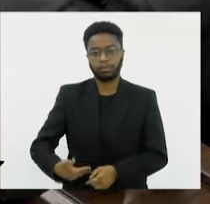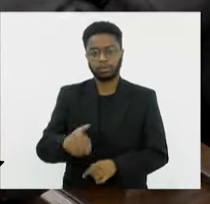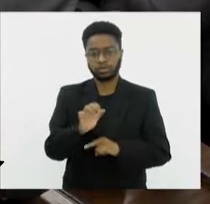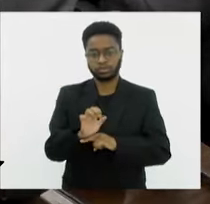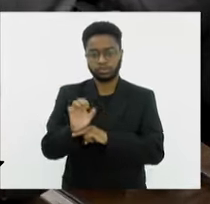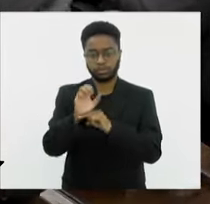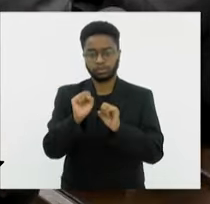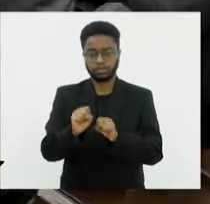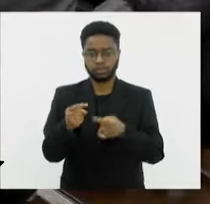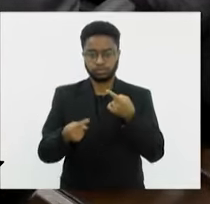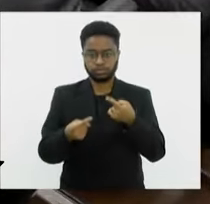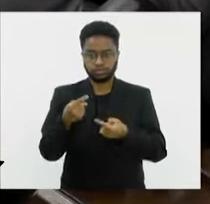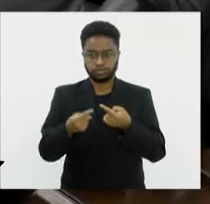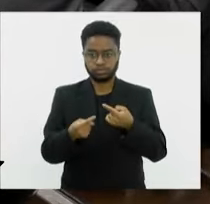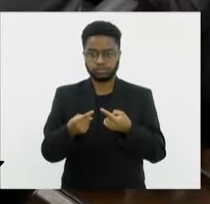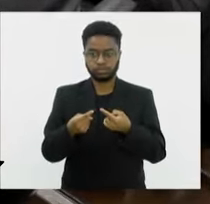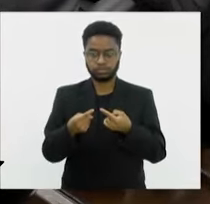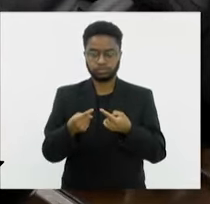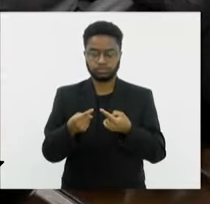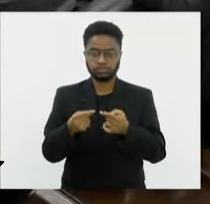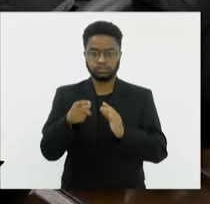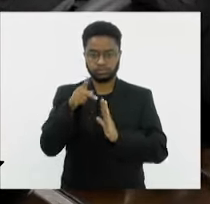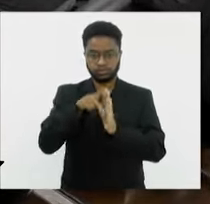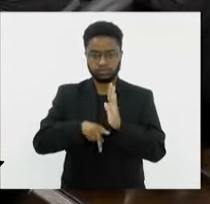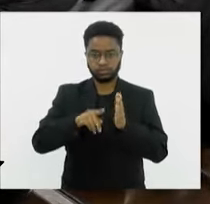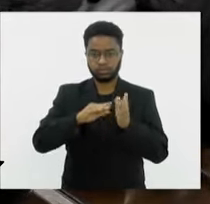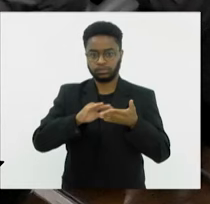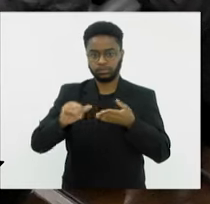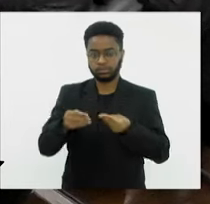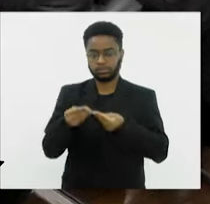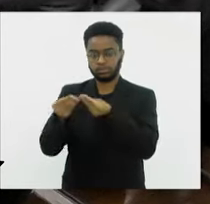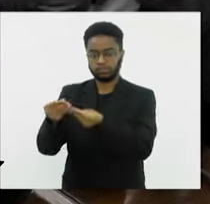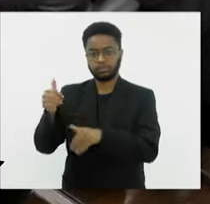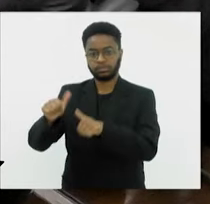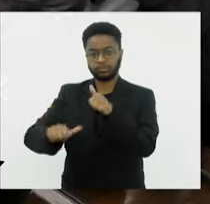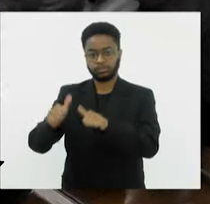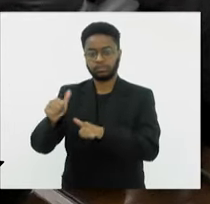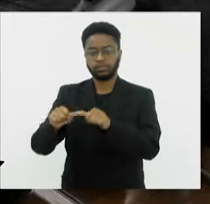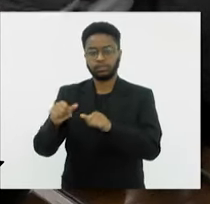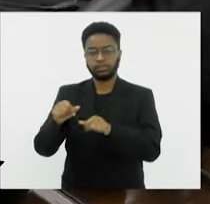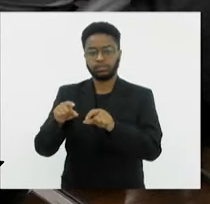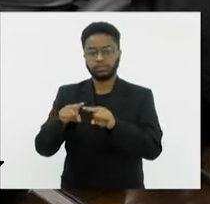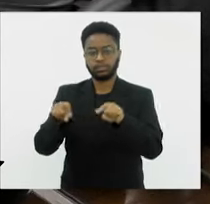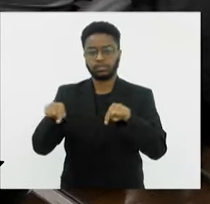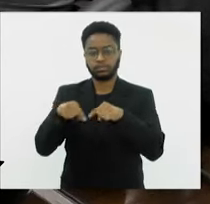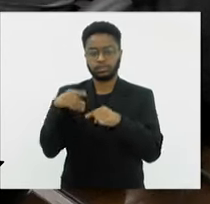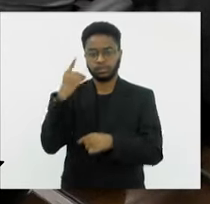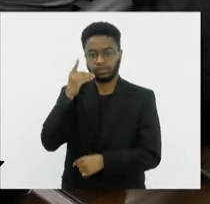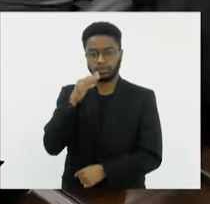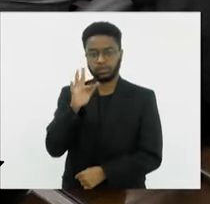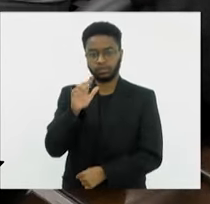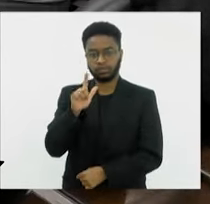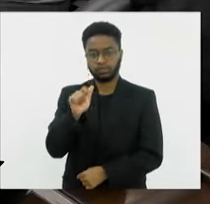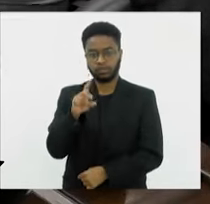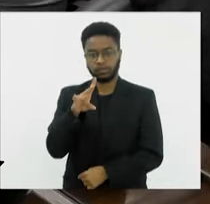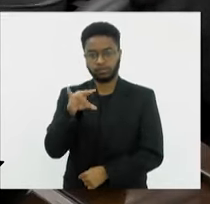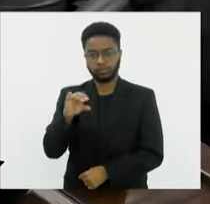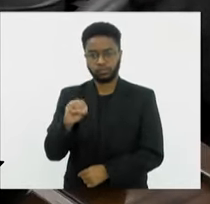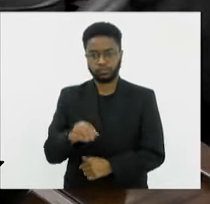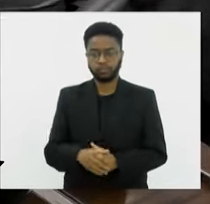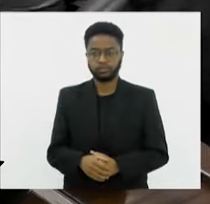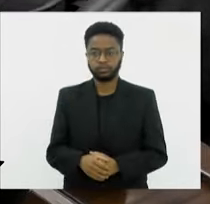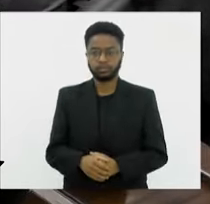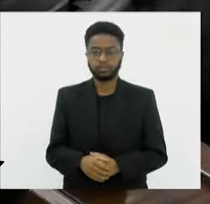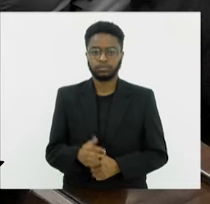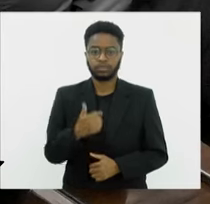Em discussão, o projeto tinha saído com vista para o gabinete do deputado Serafini. Em discussão, deputado Serafini. Presidente, eu tenho